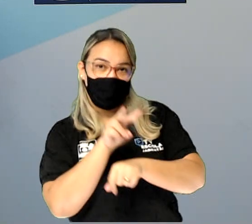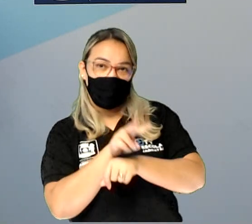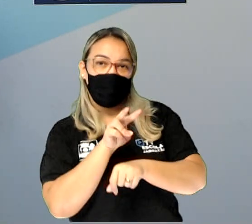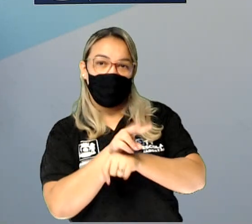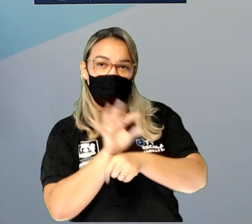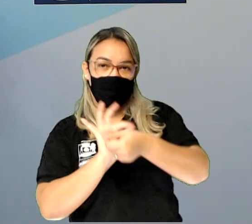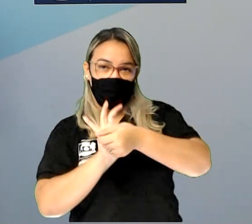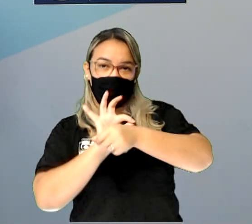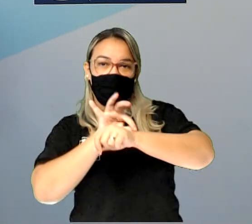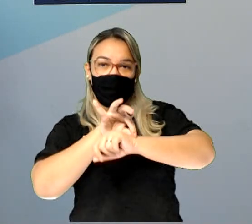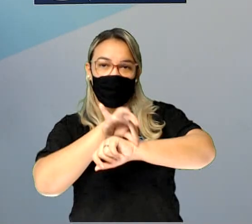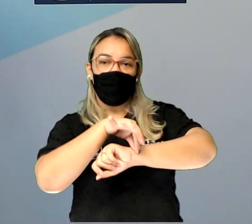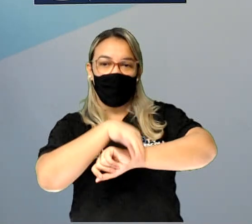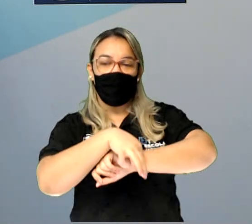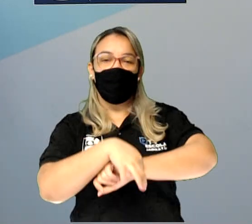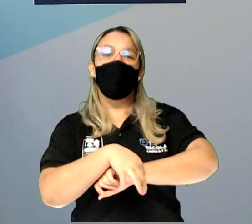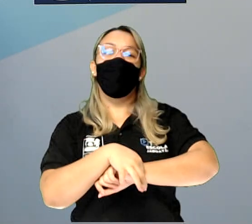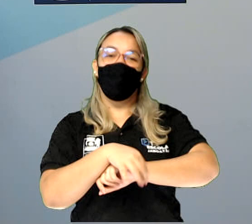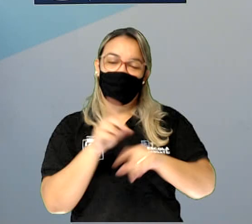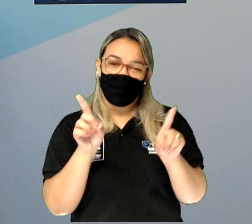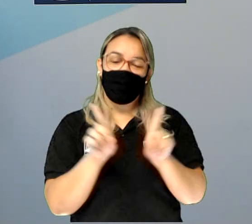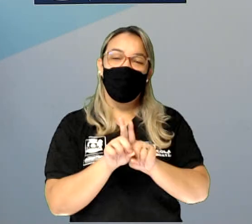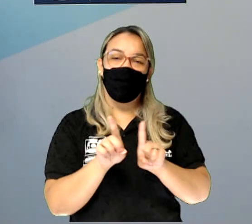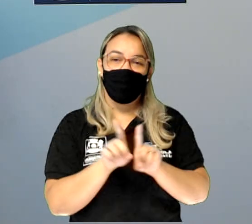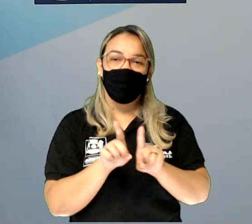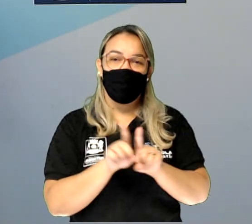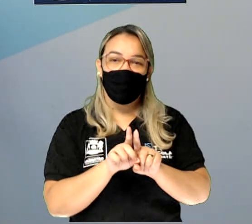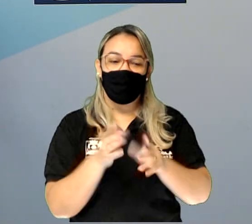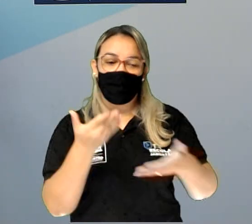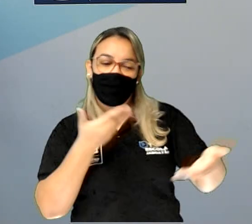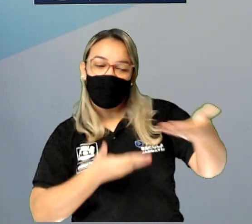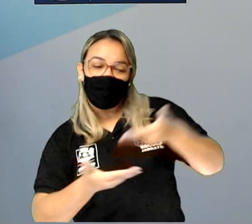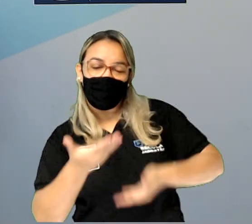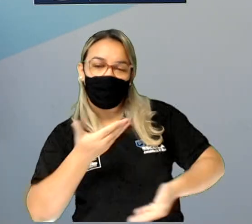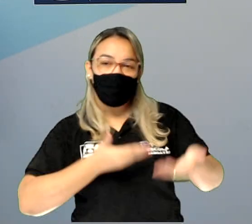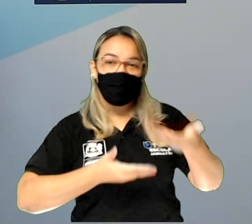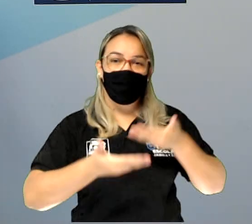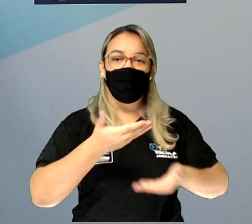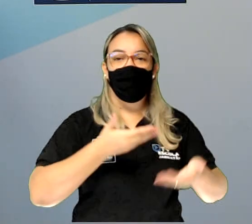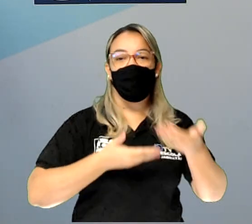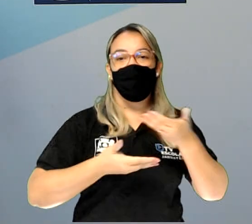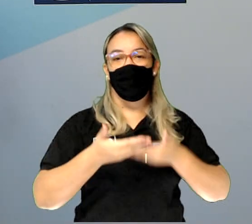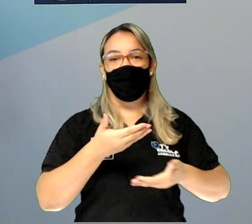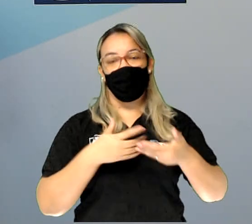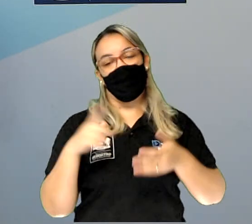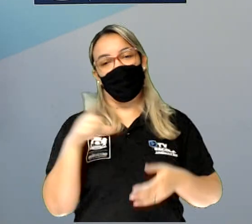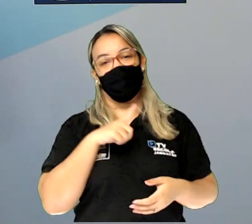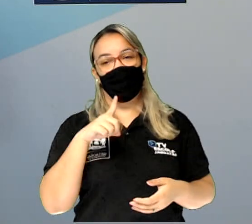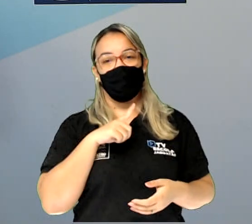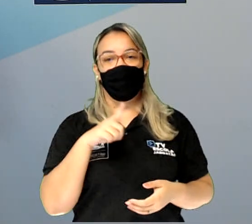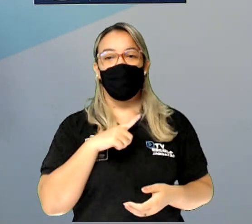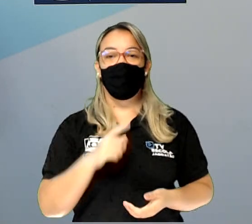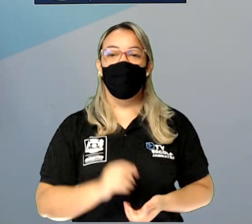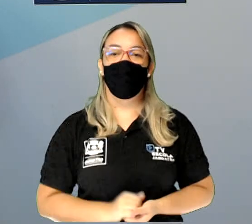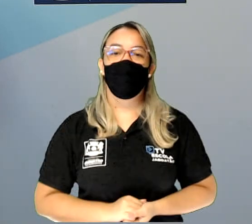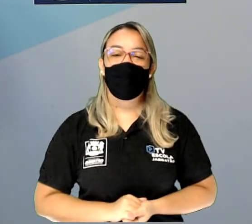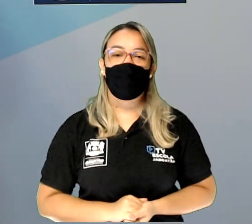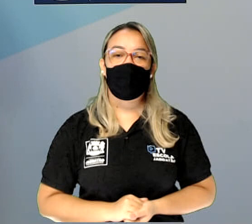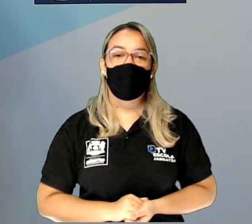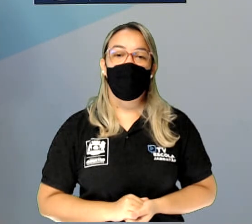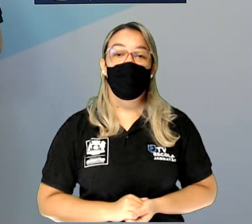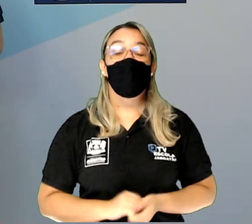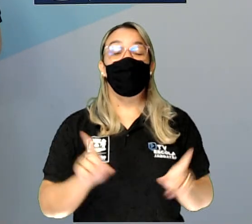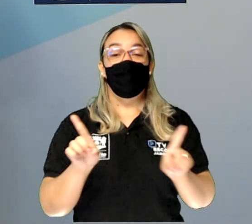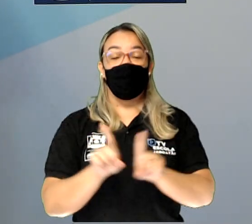as formigas. Elas protegem a planta e a planta ela retribui protegendo essa formiga. Os